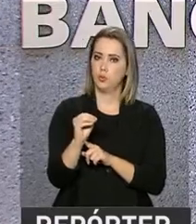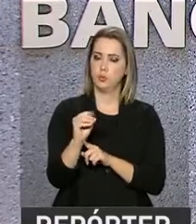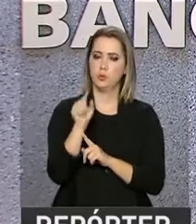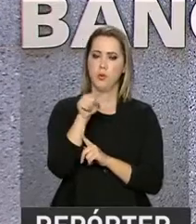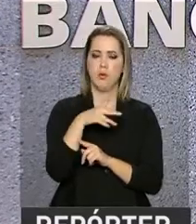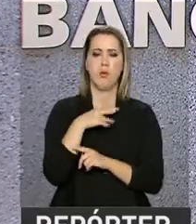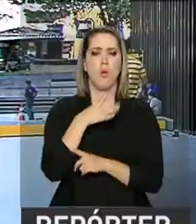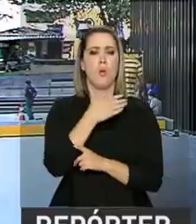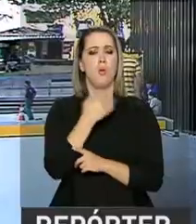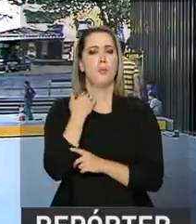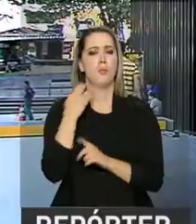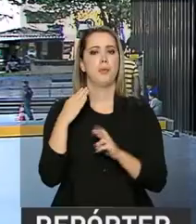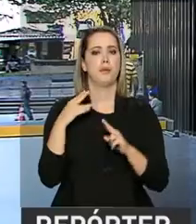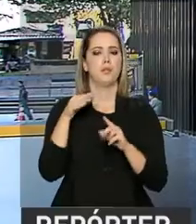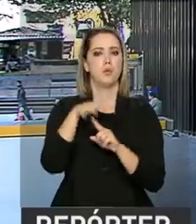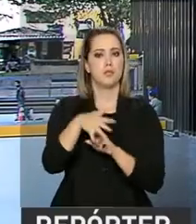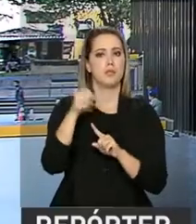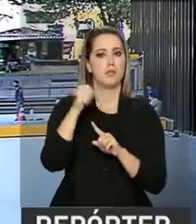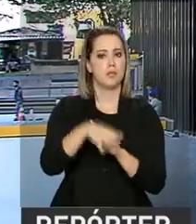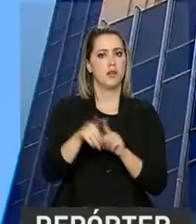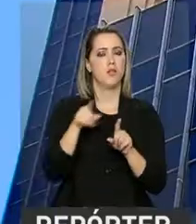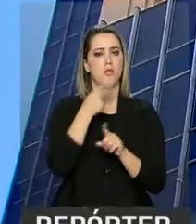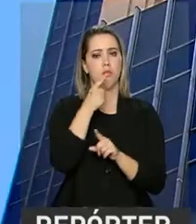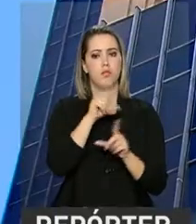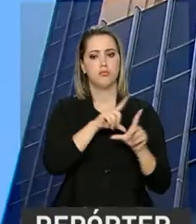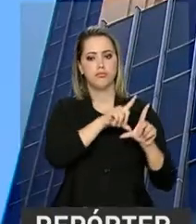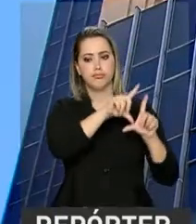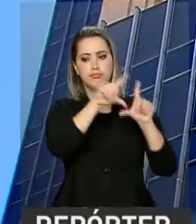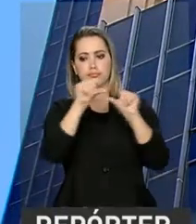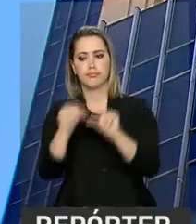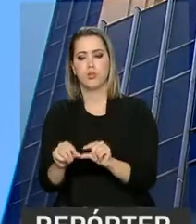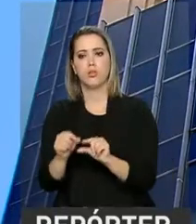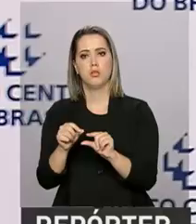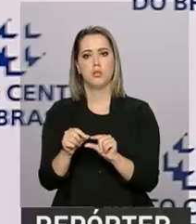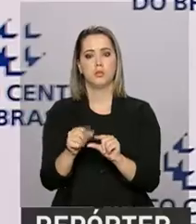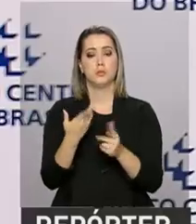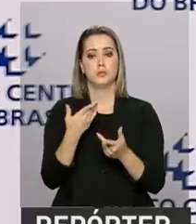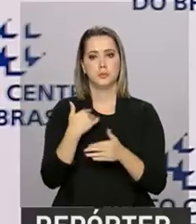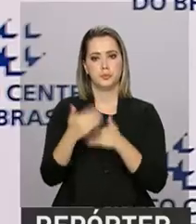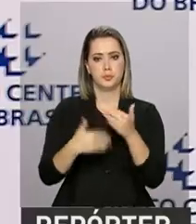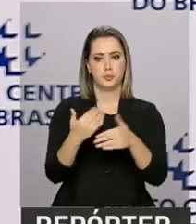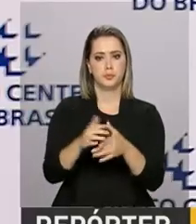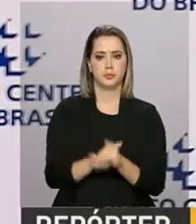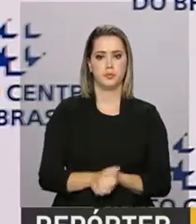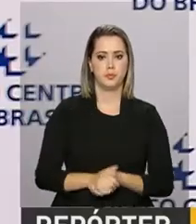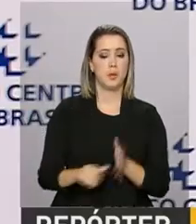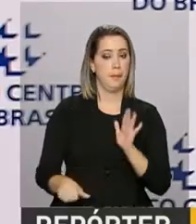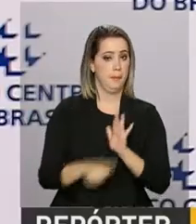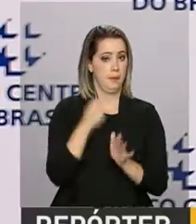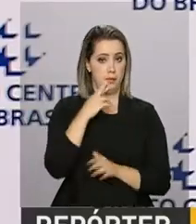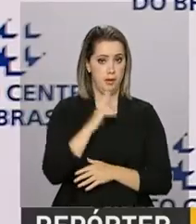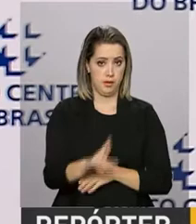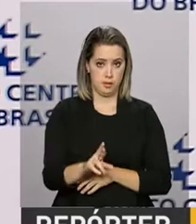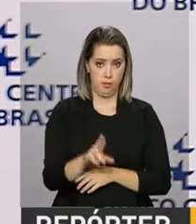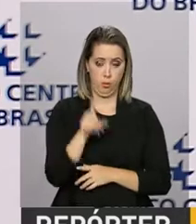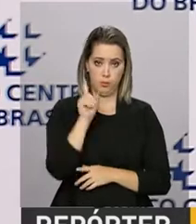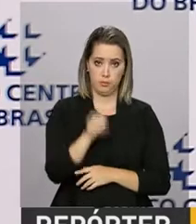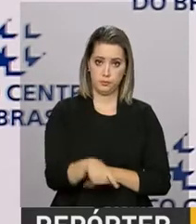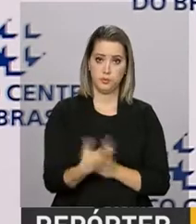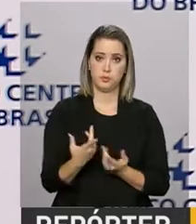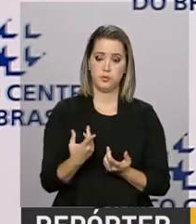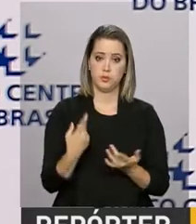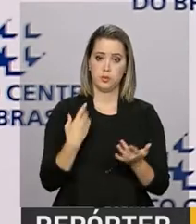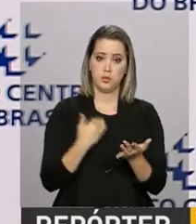a tendência é de continuidade da queda nos próximos meses. É um primeiro resultado da medida. Ela